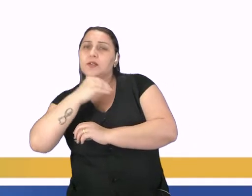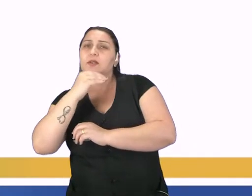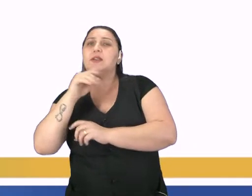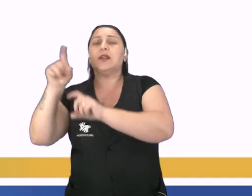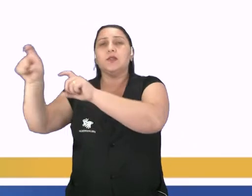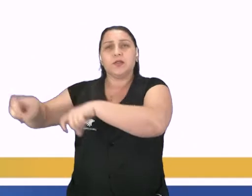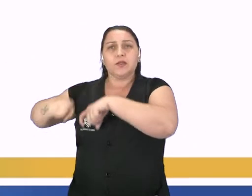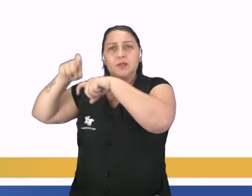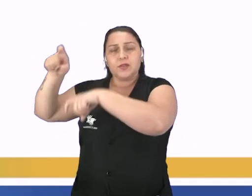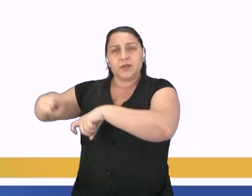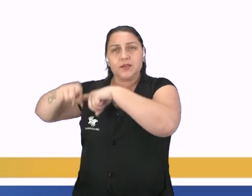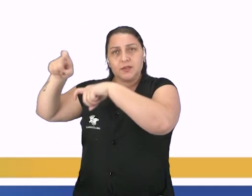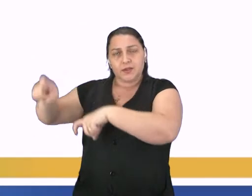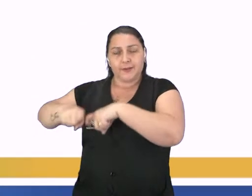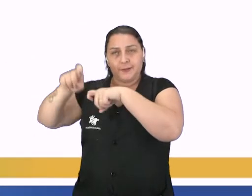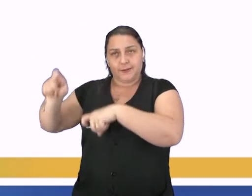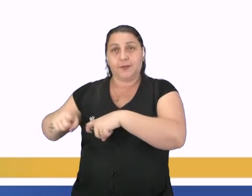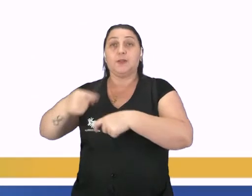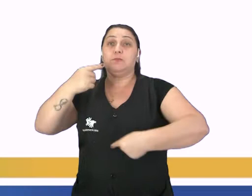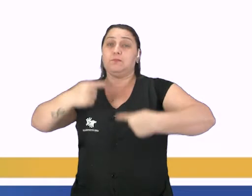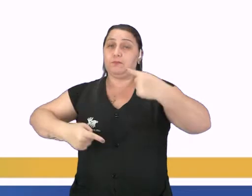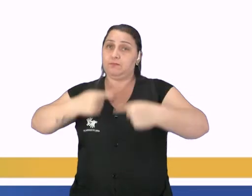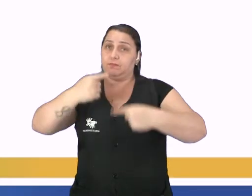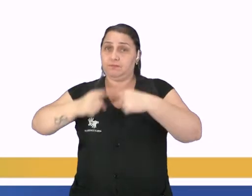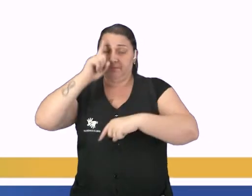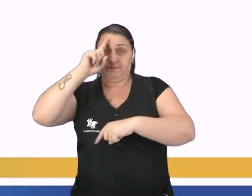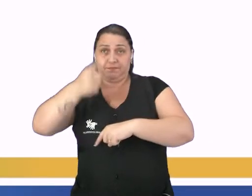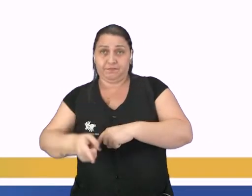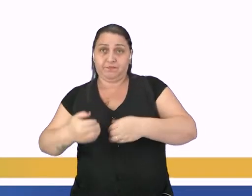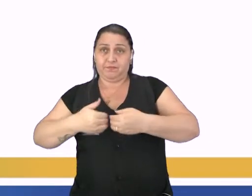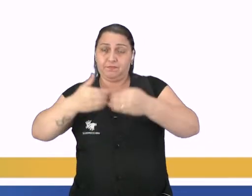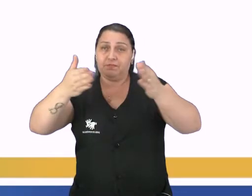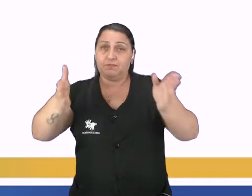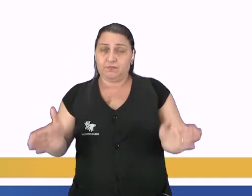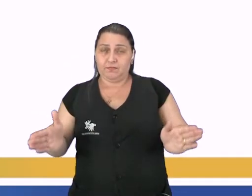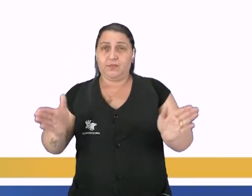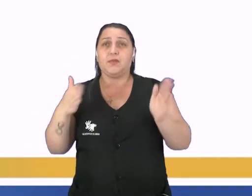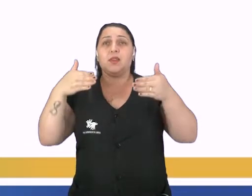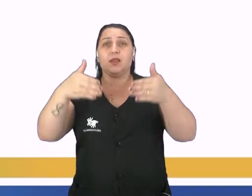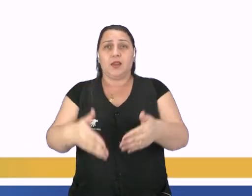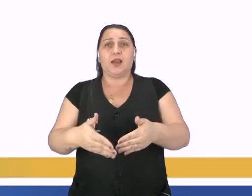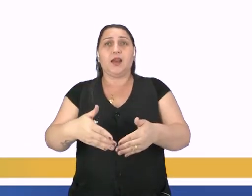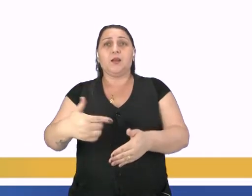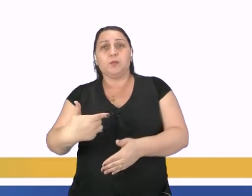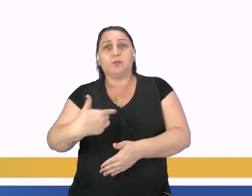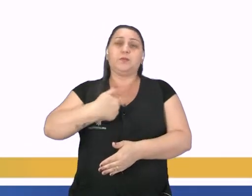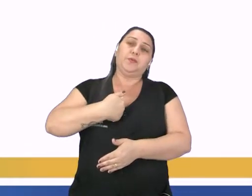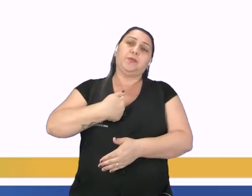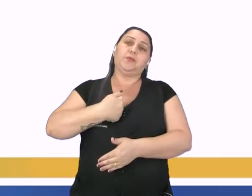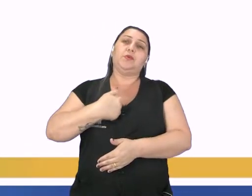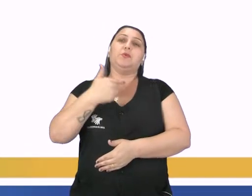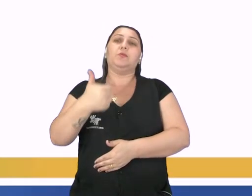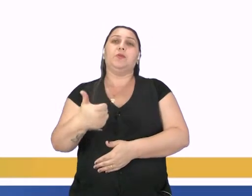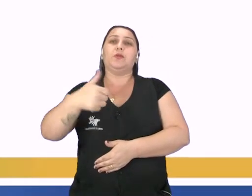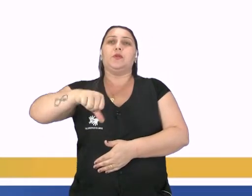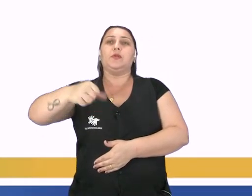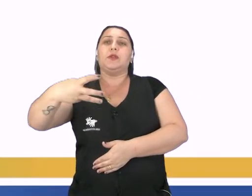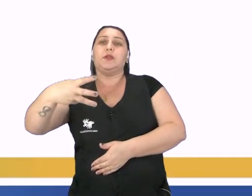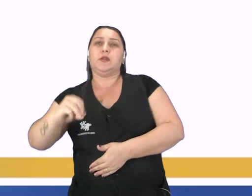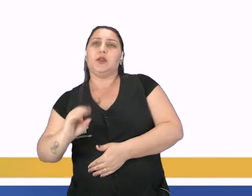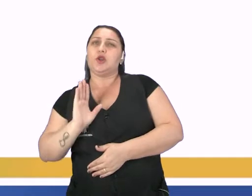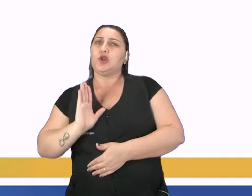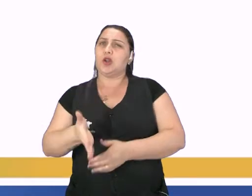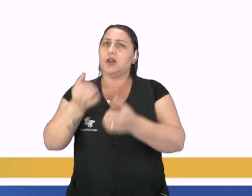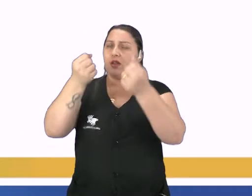rurais que dominavam o cenário político, o poder, e abriu um caminho para a chegada de Getúlio Vargas ao poder em 1930, o que a gente